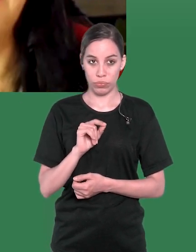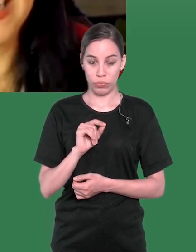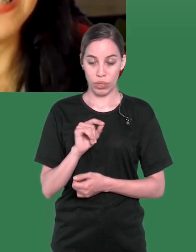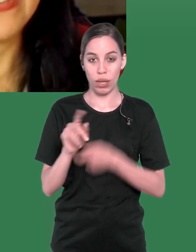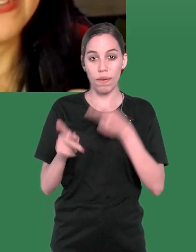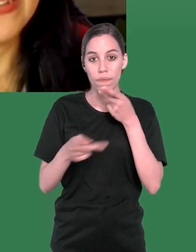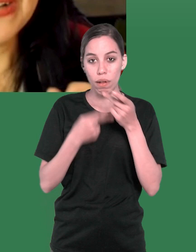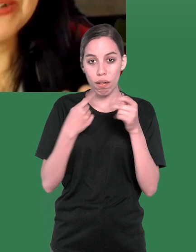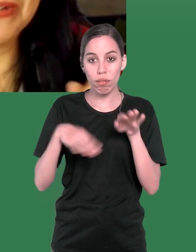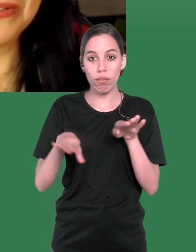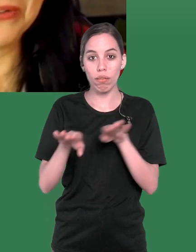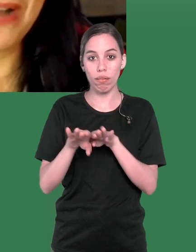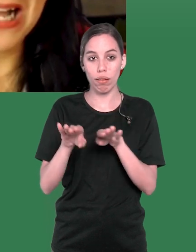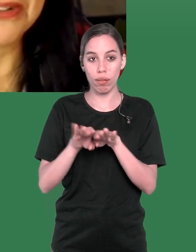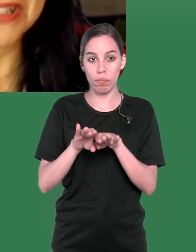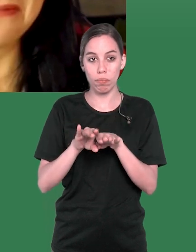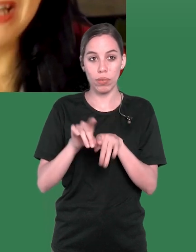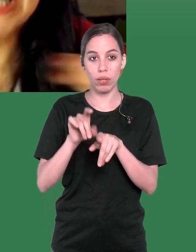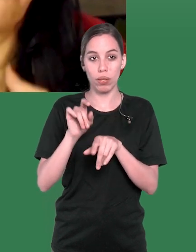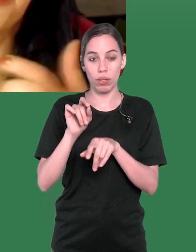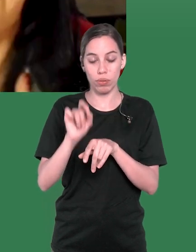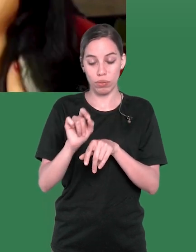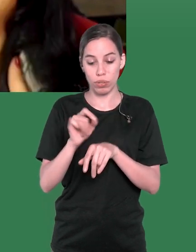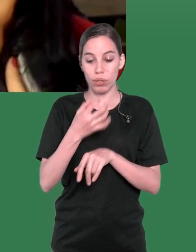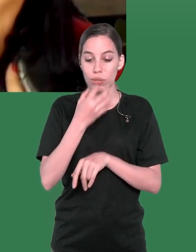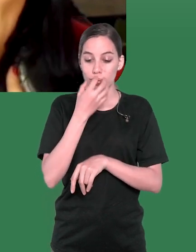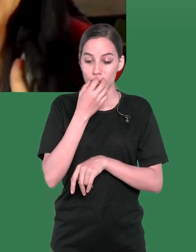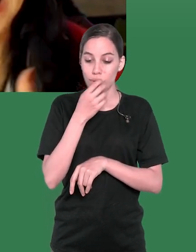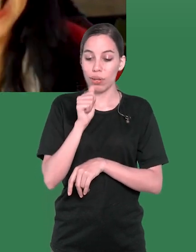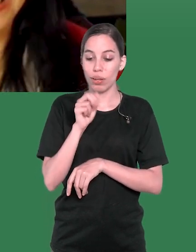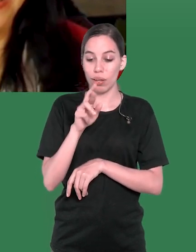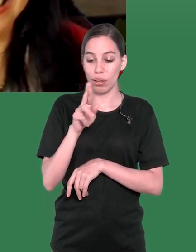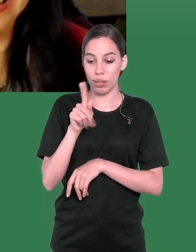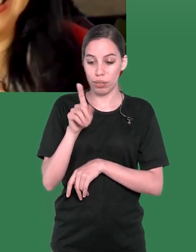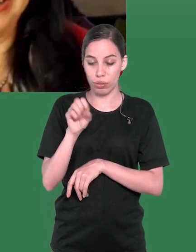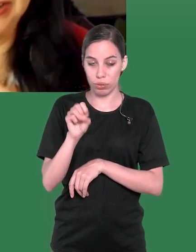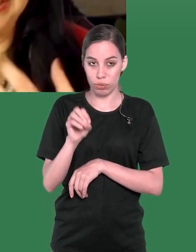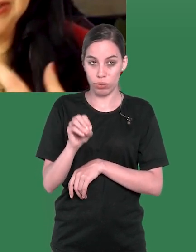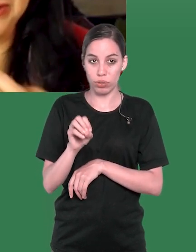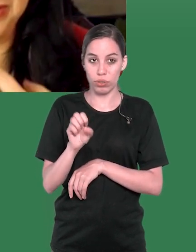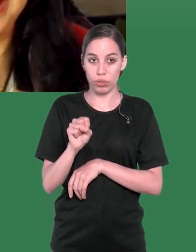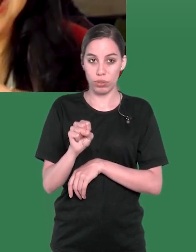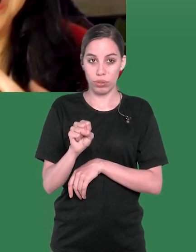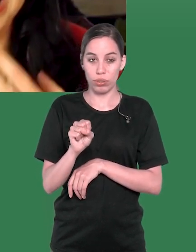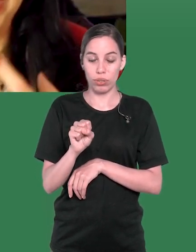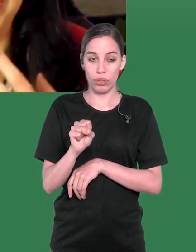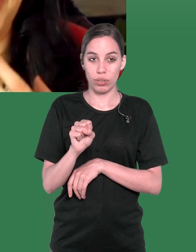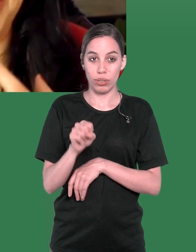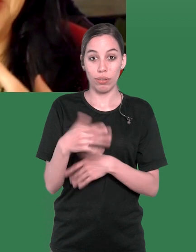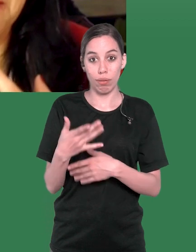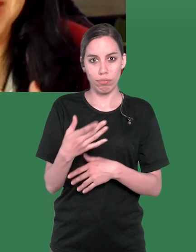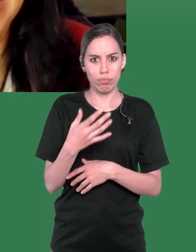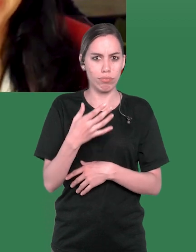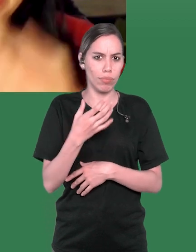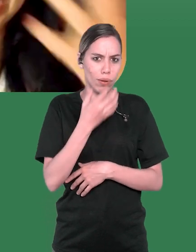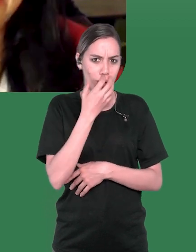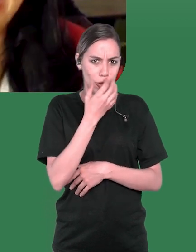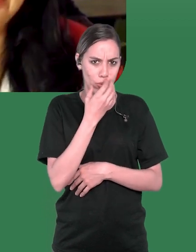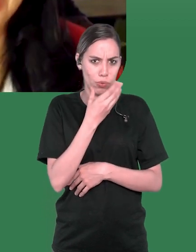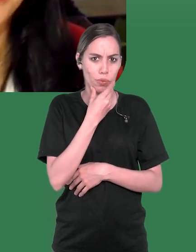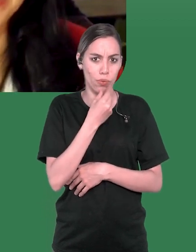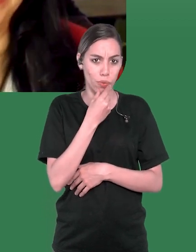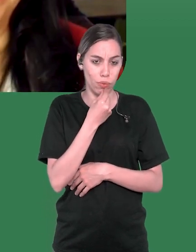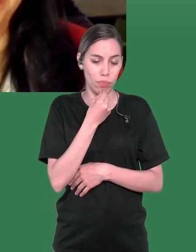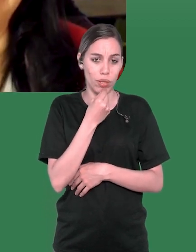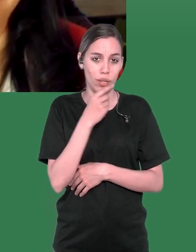fala muito também do Argos, mesmo porque o cachorro dele, né, desse escritor, se